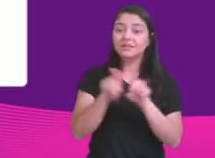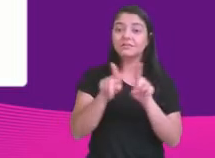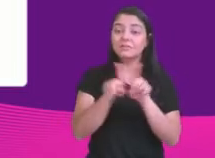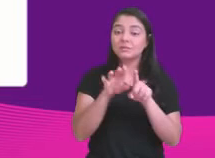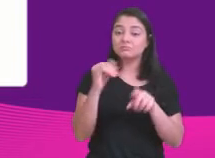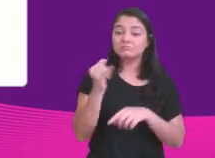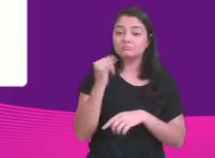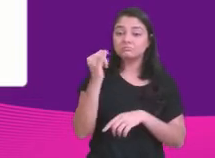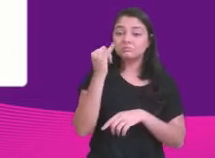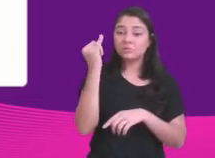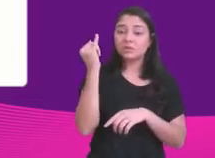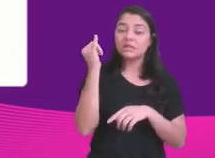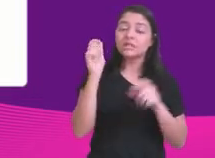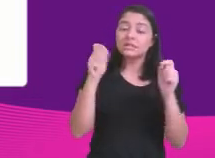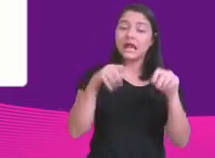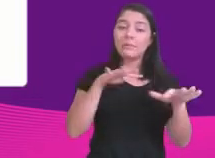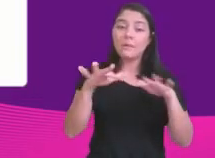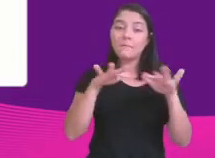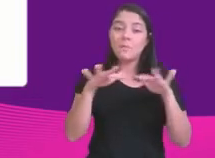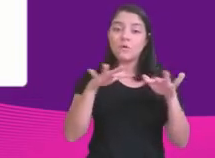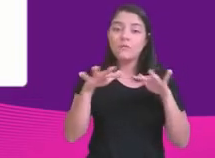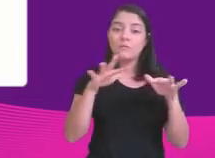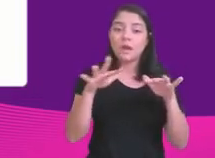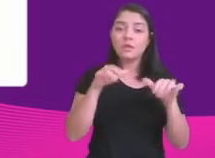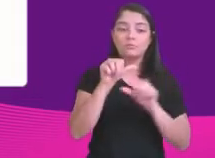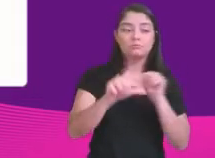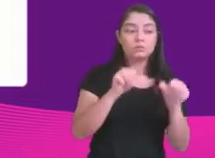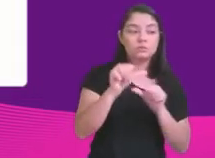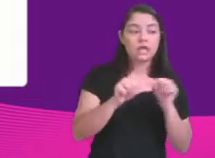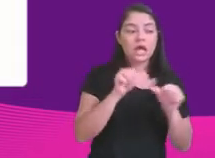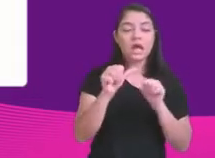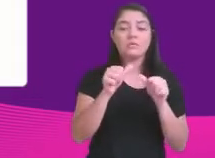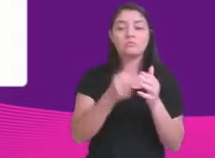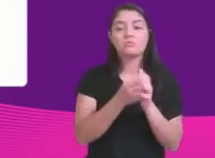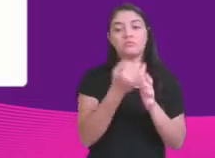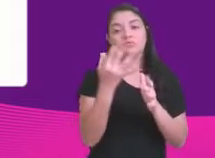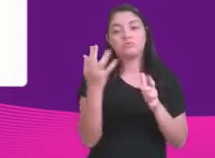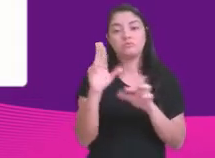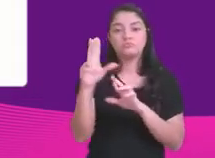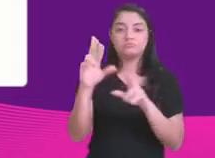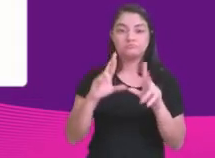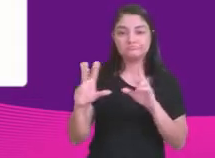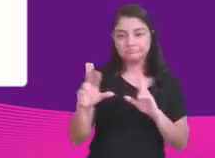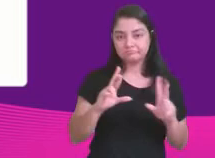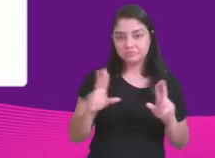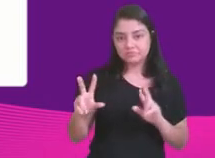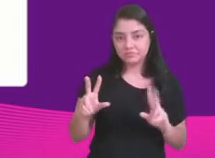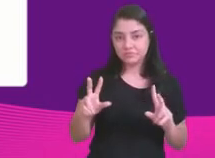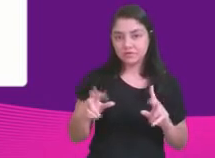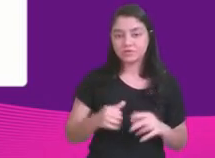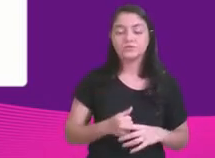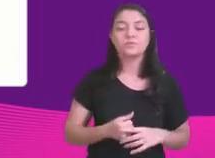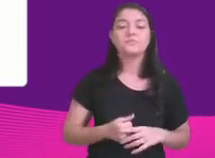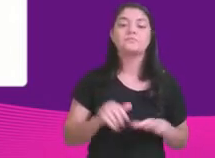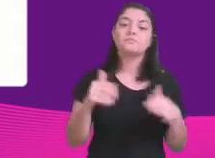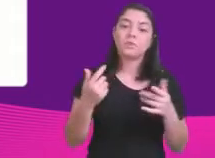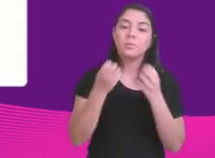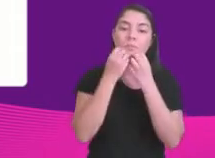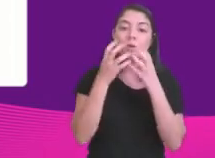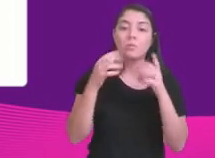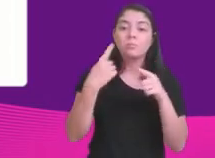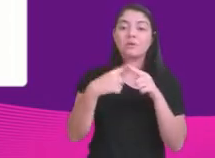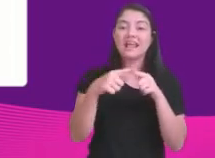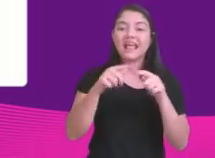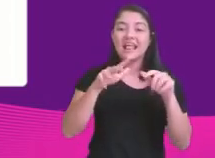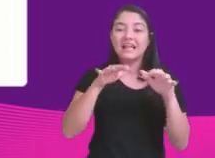escalar esses movimentos. Com isso, a gente tem menor tremor, maior precisão, e dessa forma a gente consegue